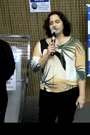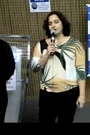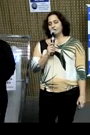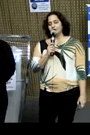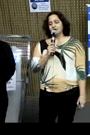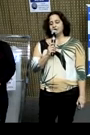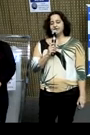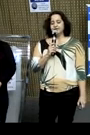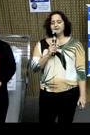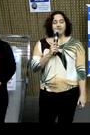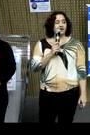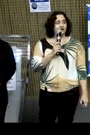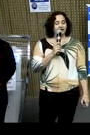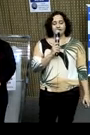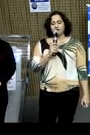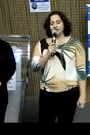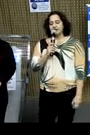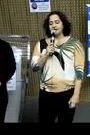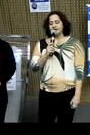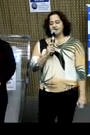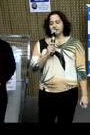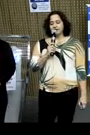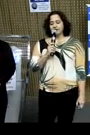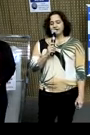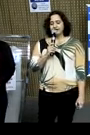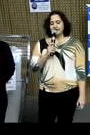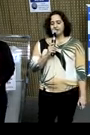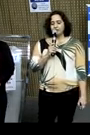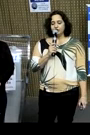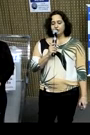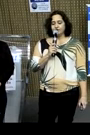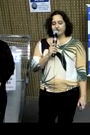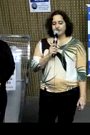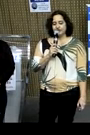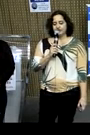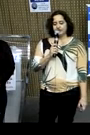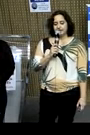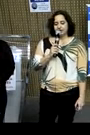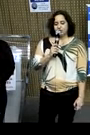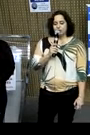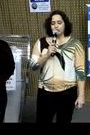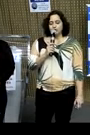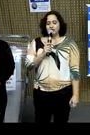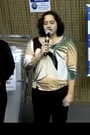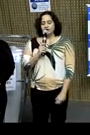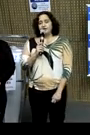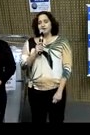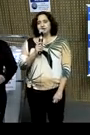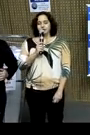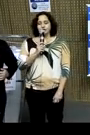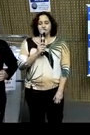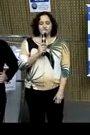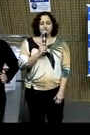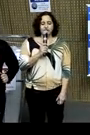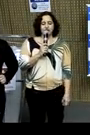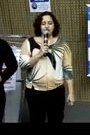237 no período da manhã, à tarde, 303 e à noite, 26. O número de atendimentos